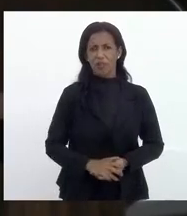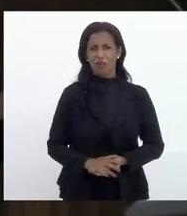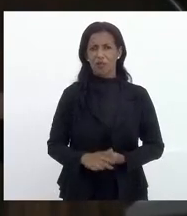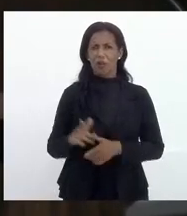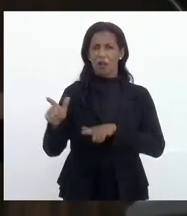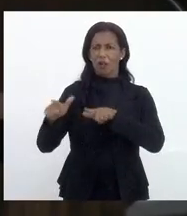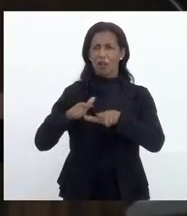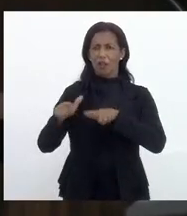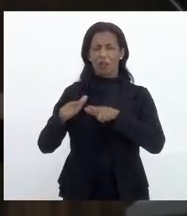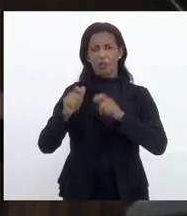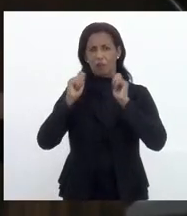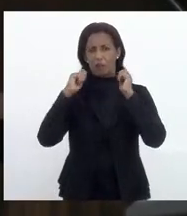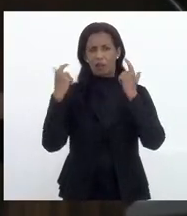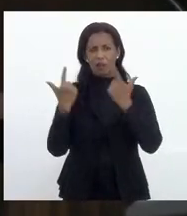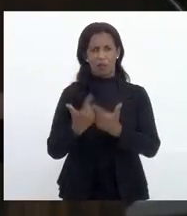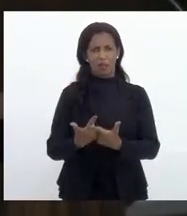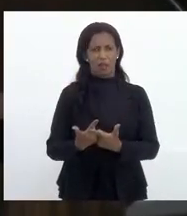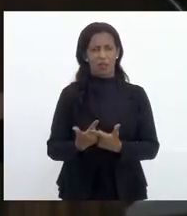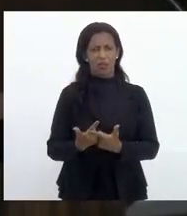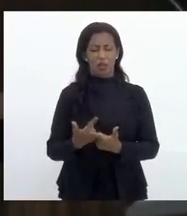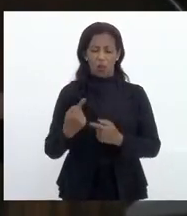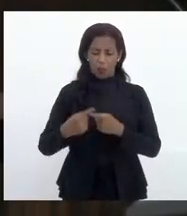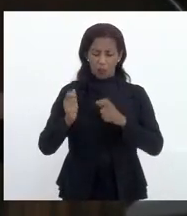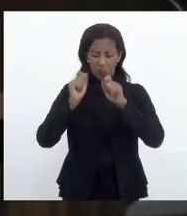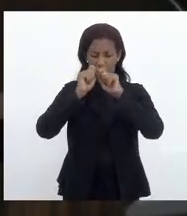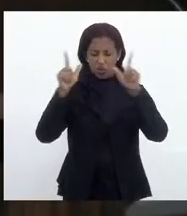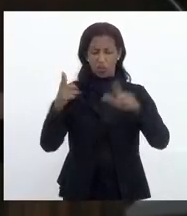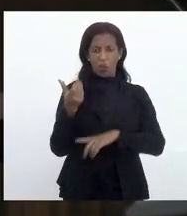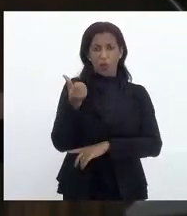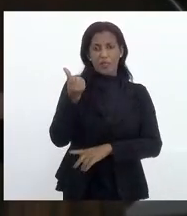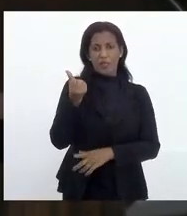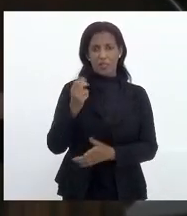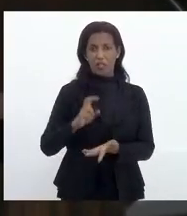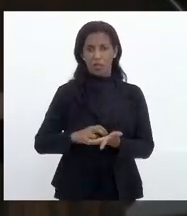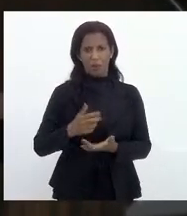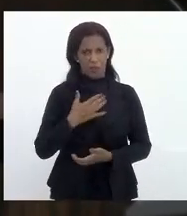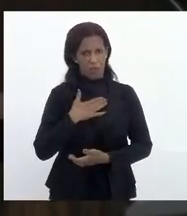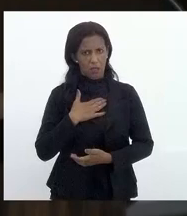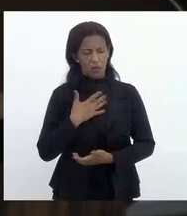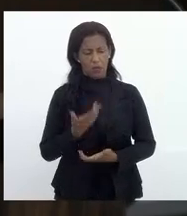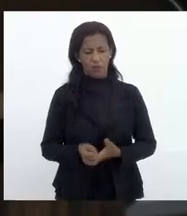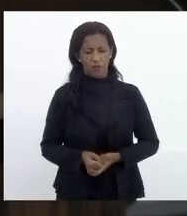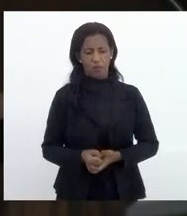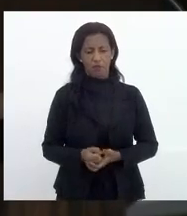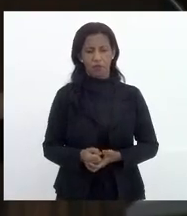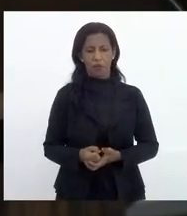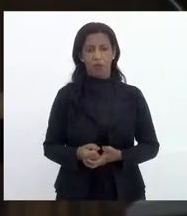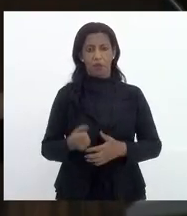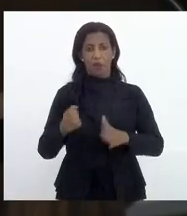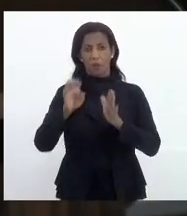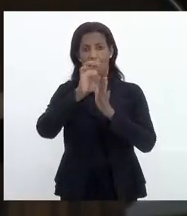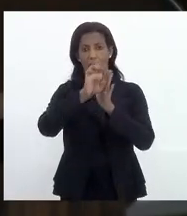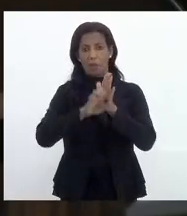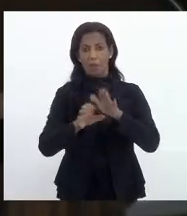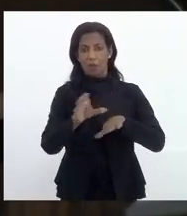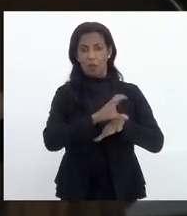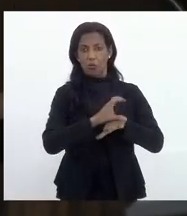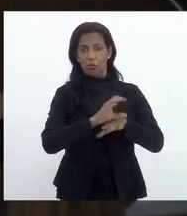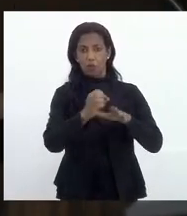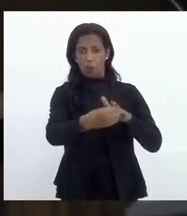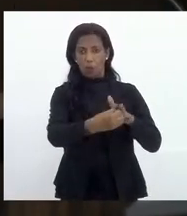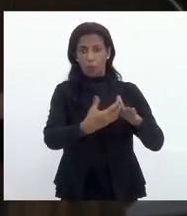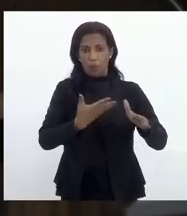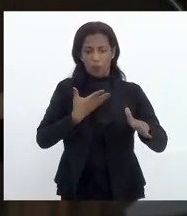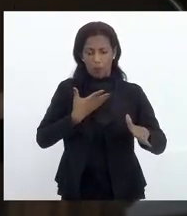atividade no Parlamento que nós acordamos às 6 horas da manhã que foi o meu caso recebendo uma Emenda Constitucional